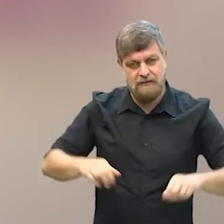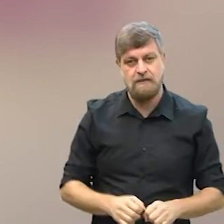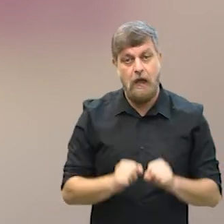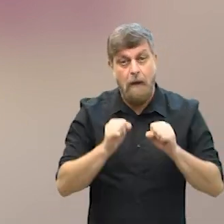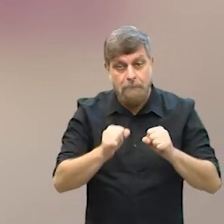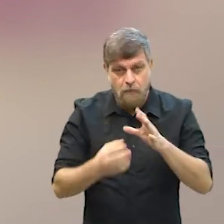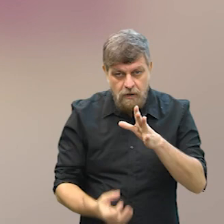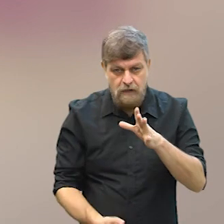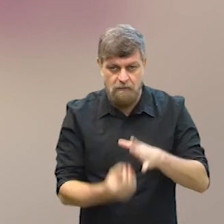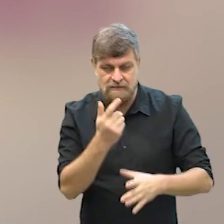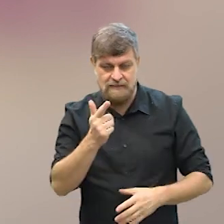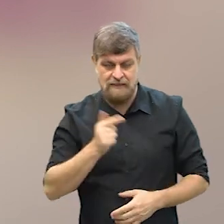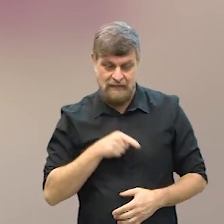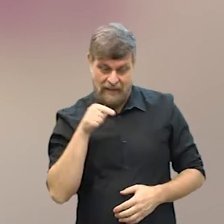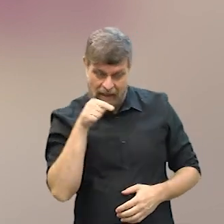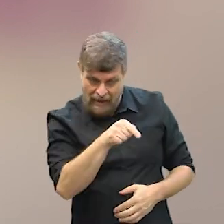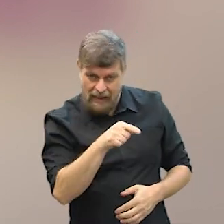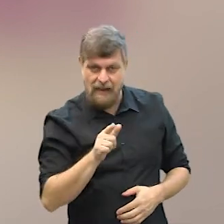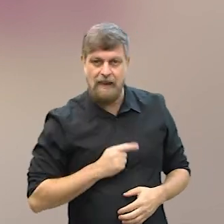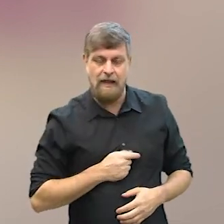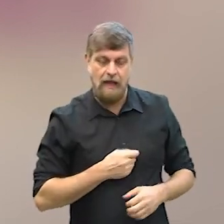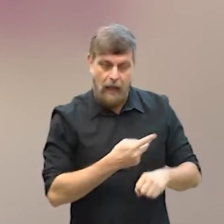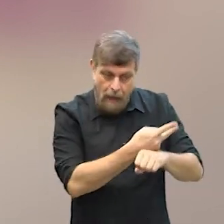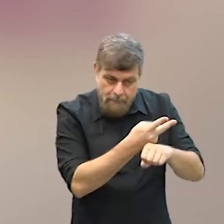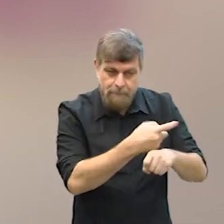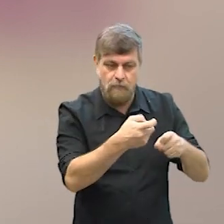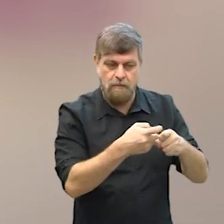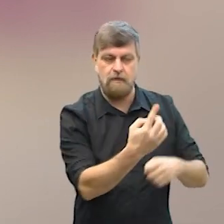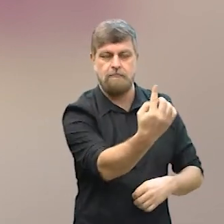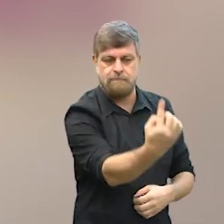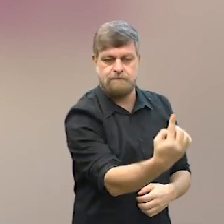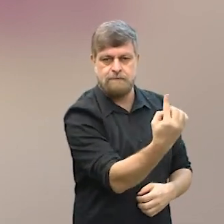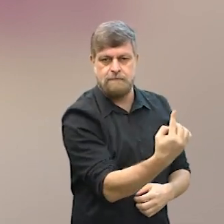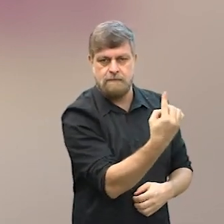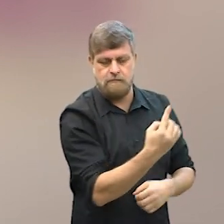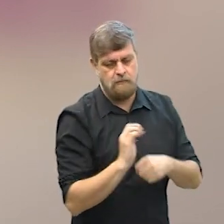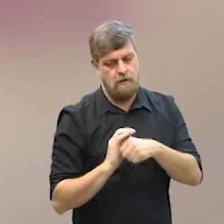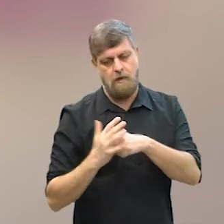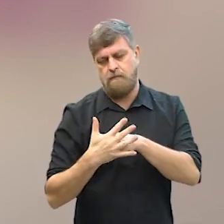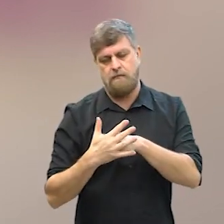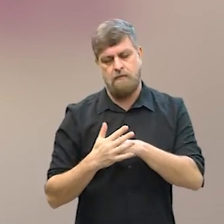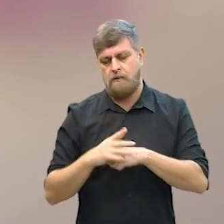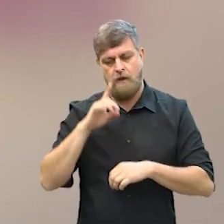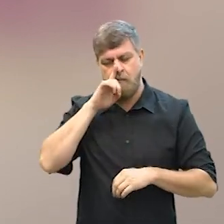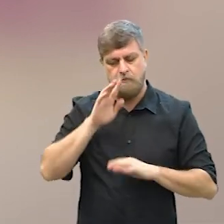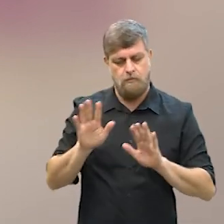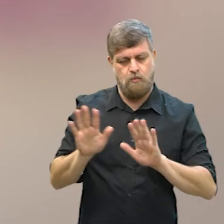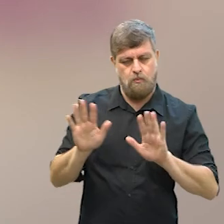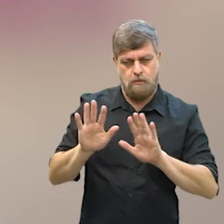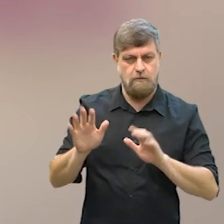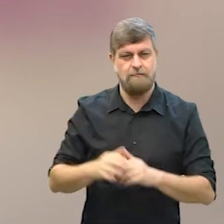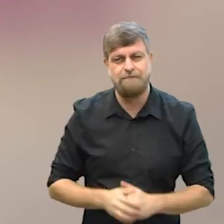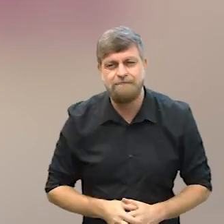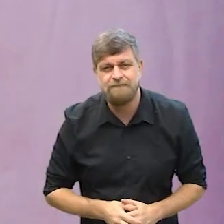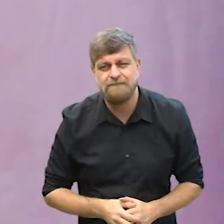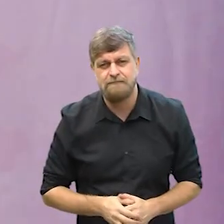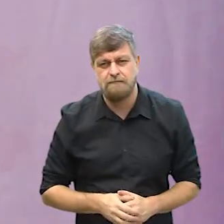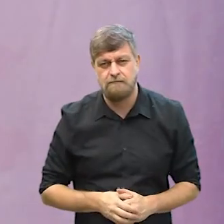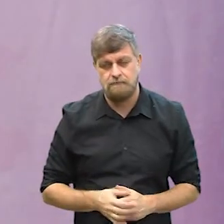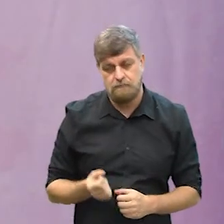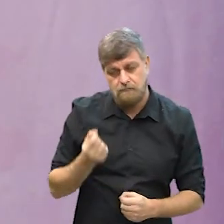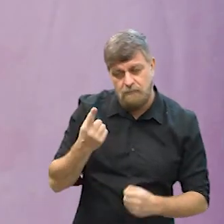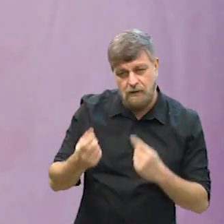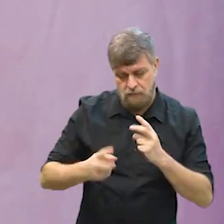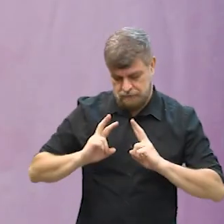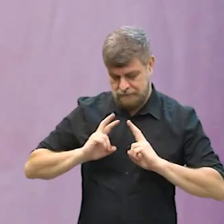rotineiros e que, por estarem numa outra porta, não estão sujeitos a uma contaminação tão fácil.